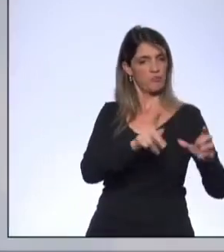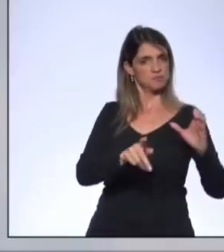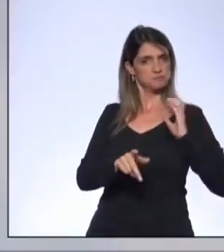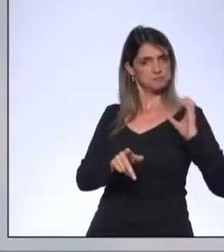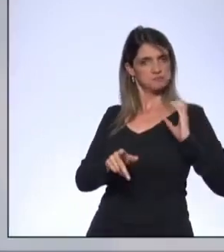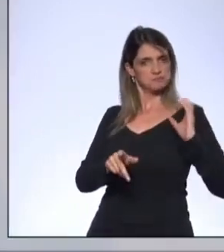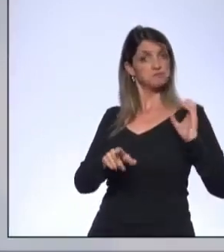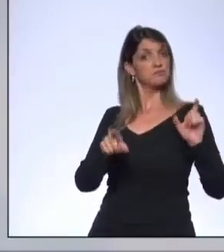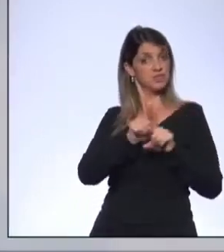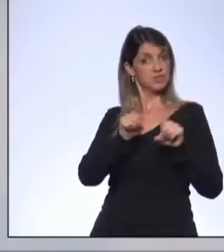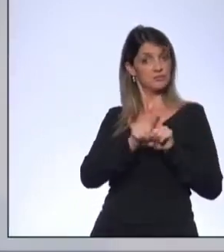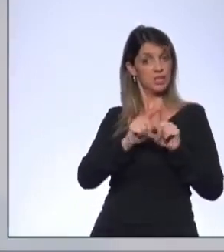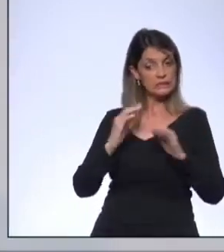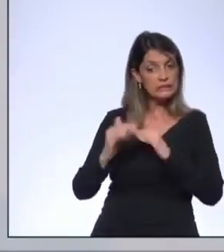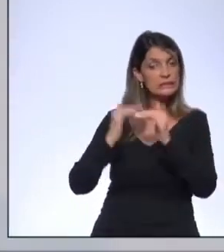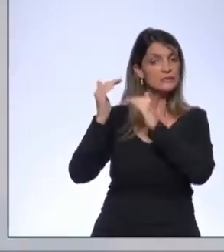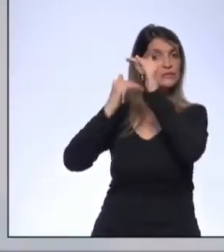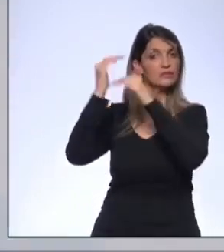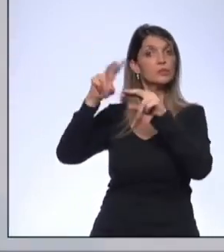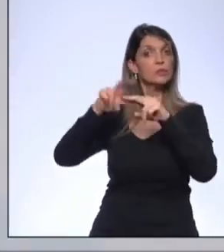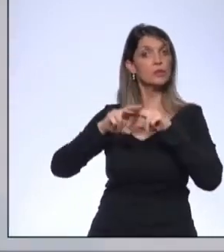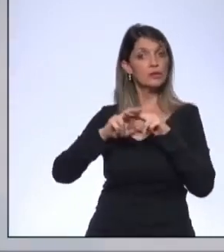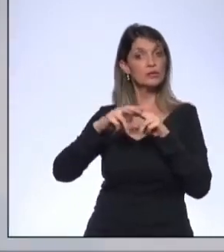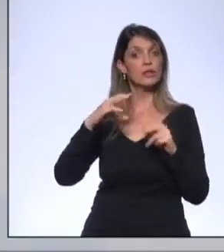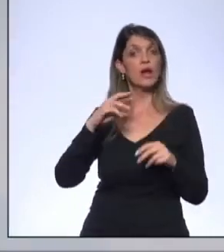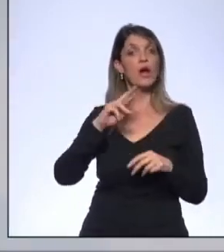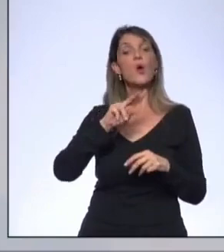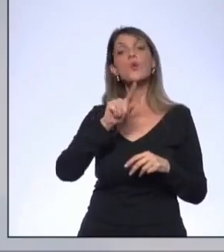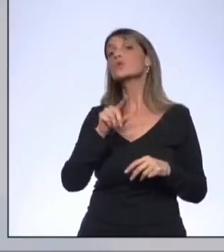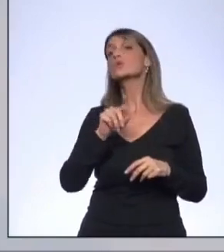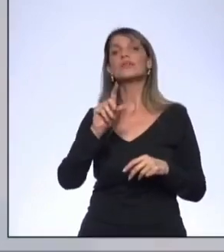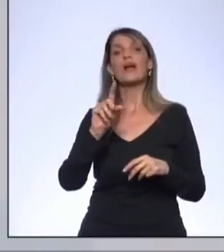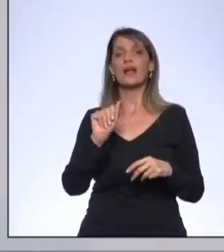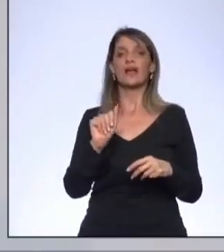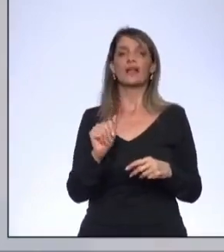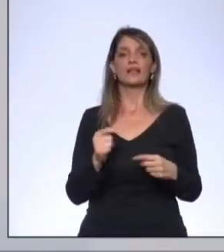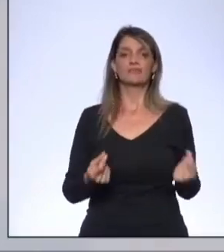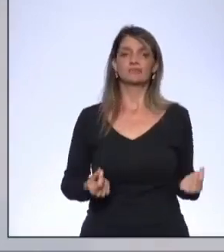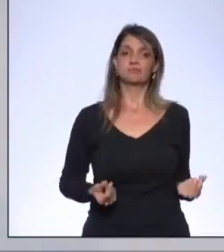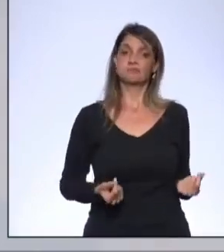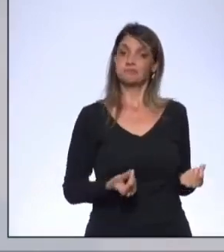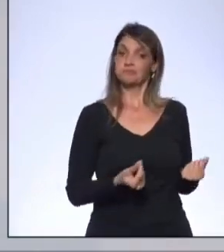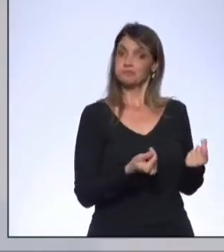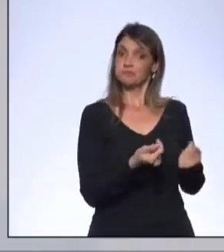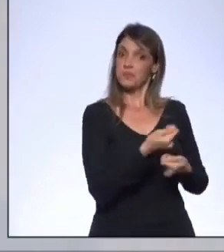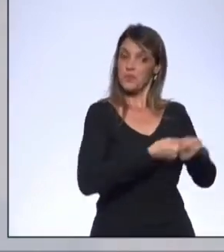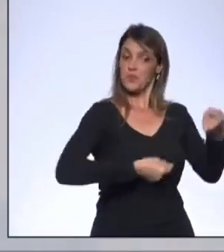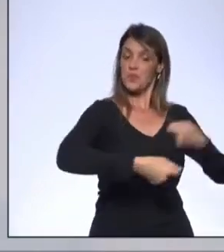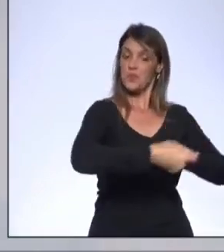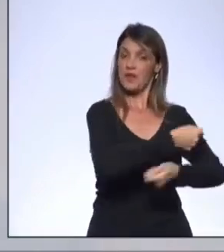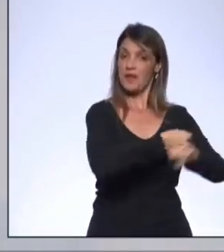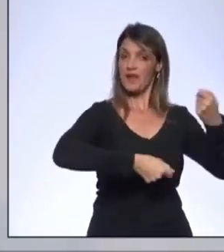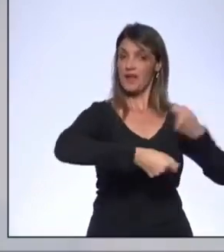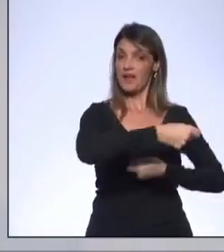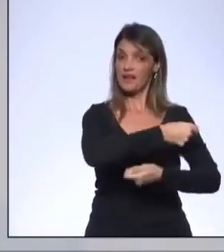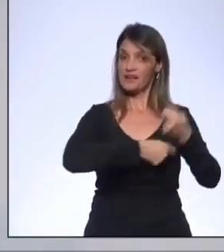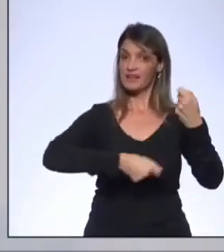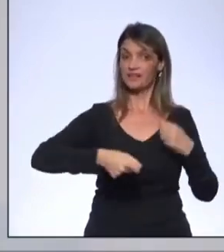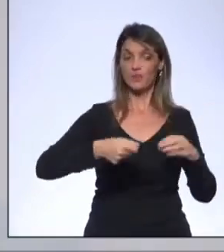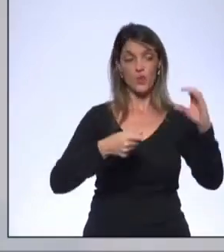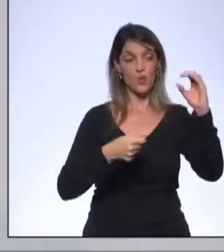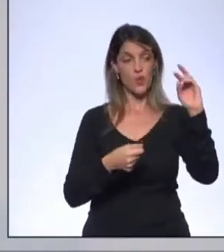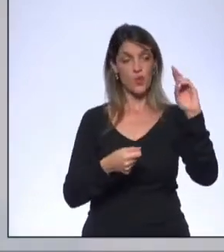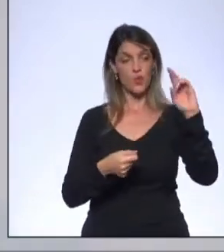também começou a se desenvolver por conta das cruzadas, começa a se dar bem, começa a lucrar com o comércio das especiarias do